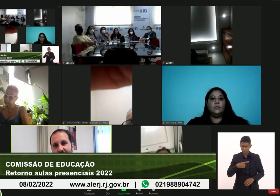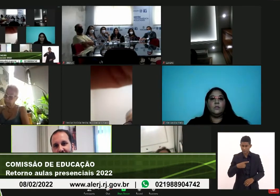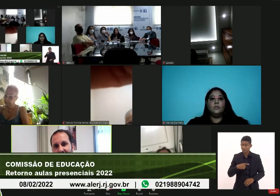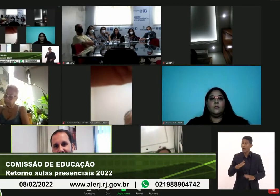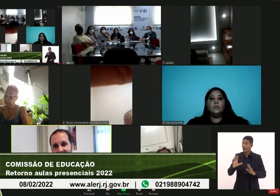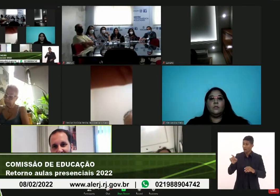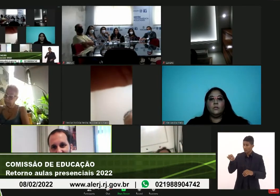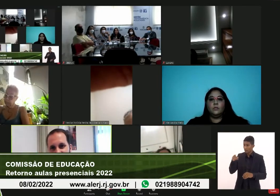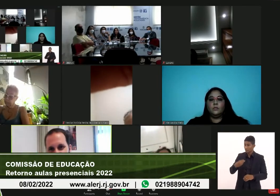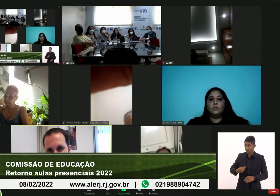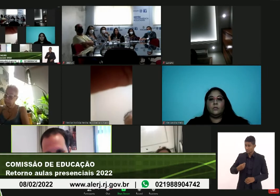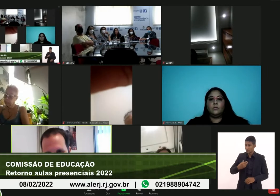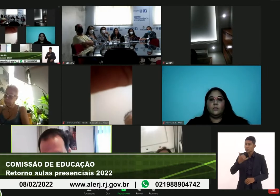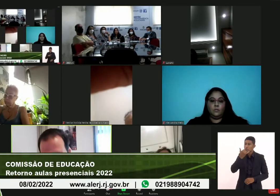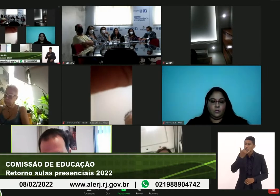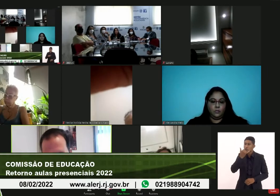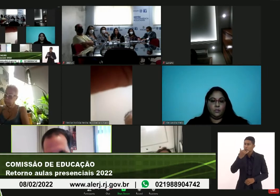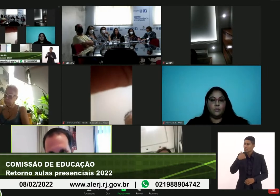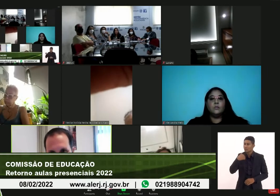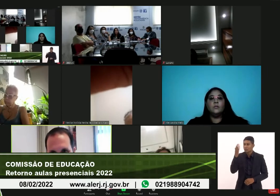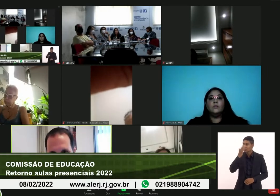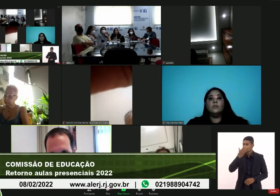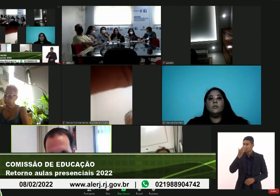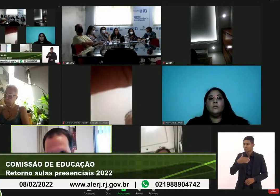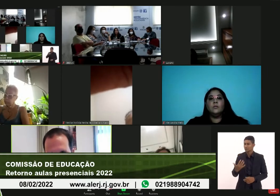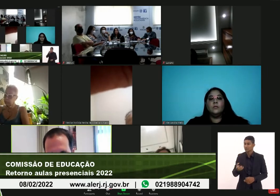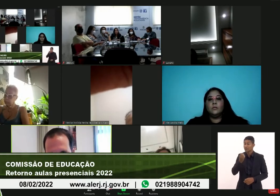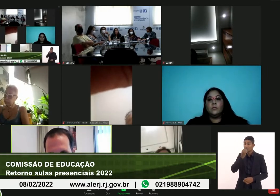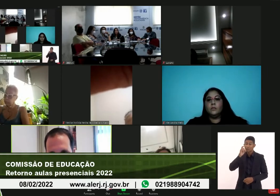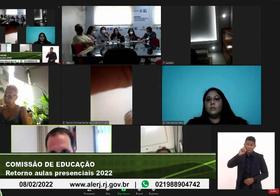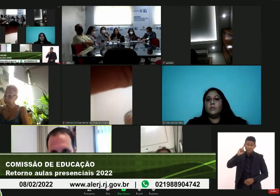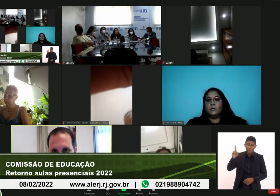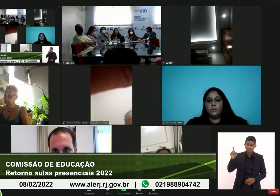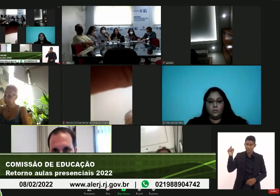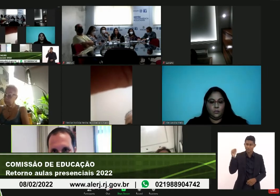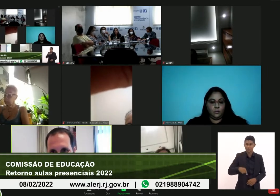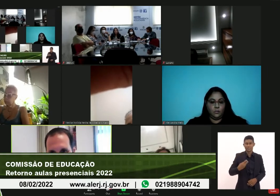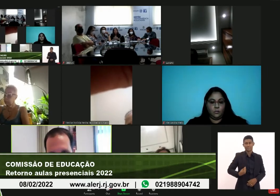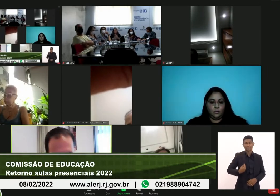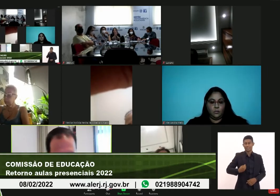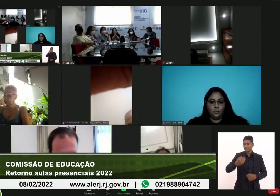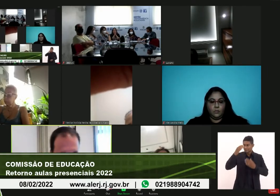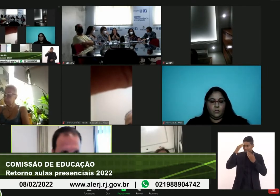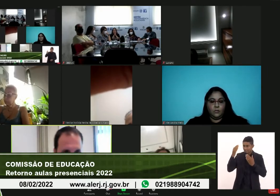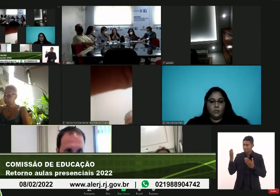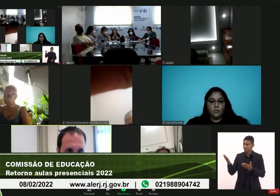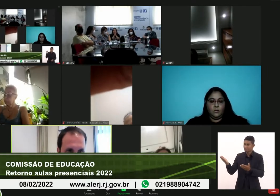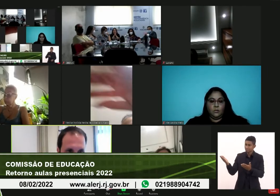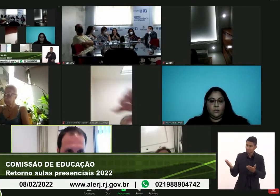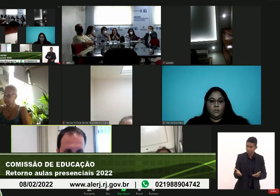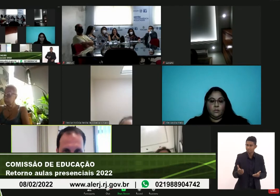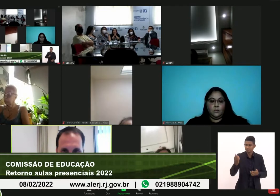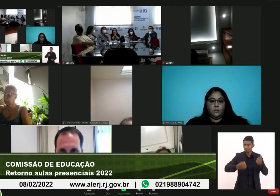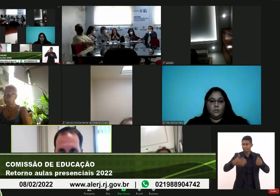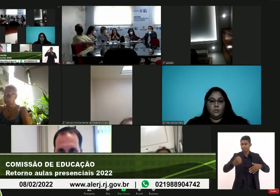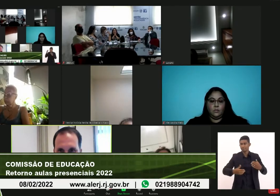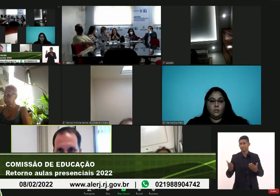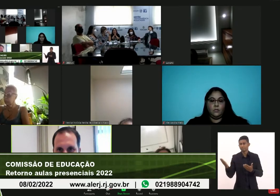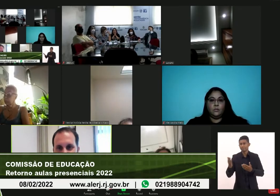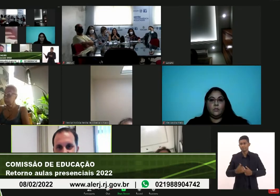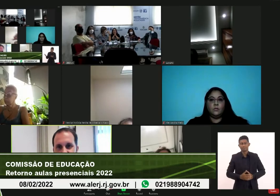Márcia. Bom dia, obrigado pela presença e te passo a palavra.